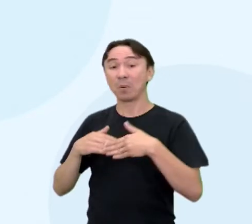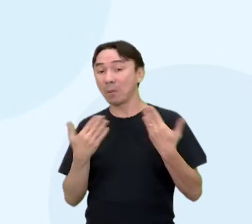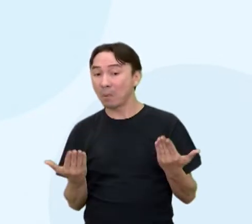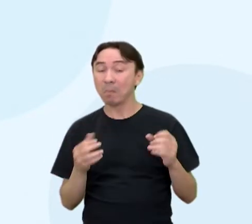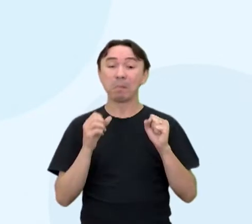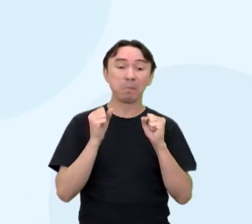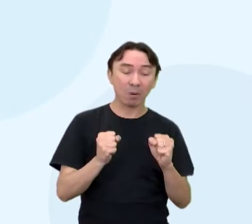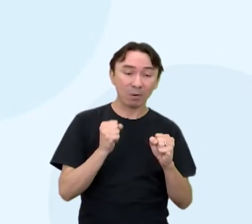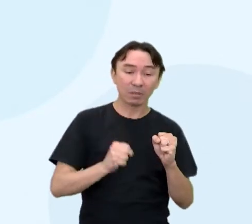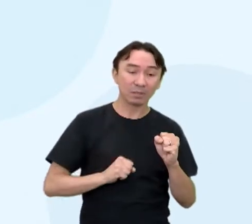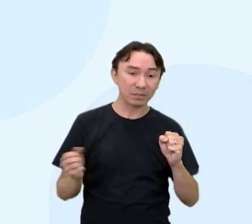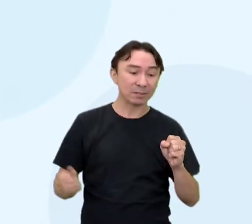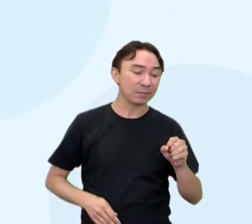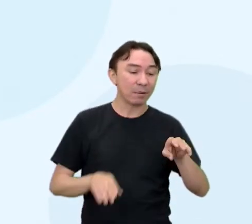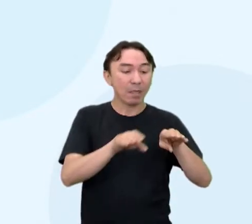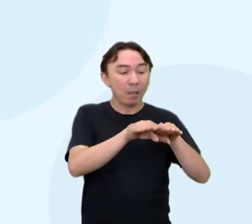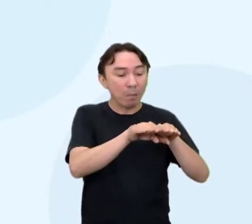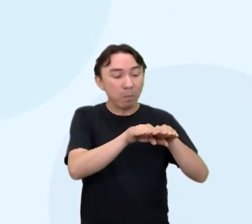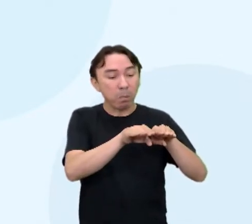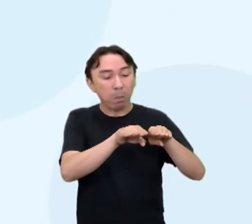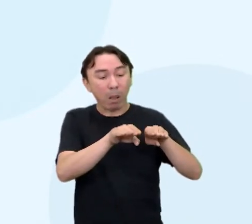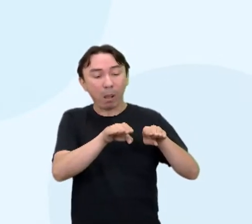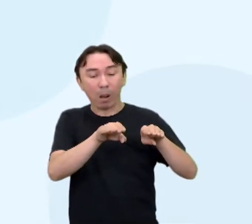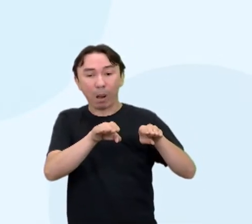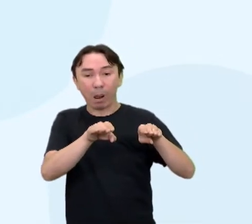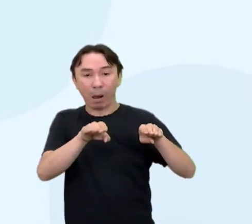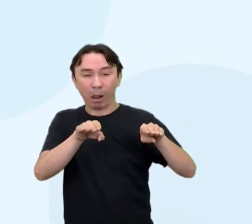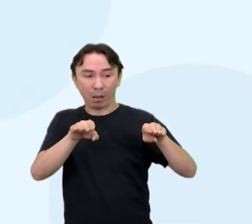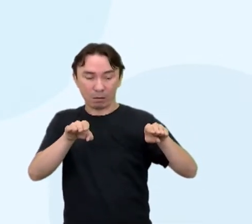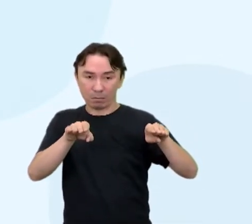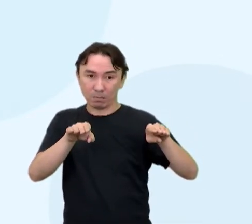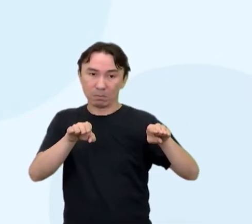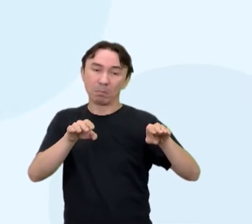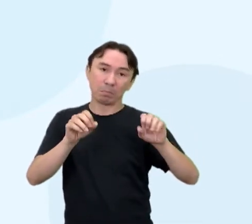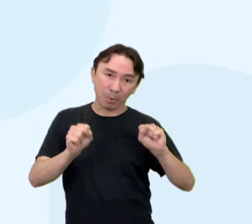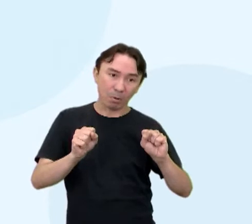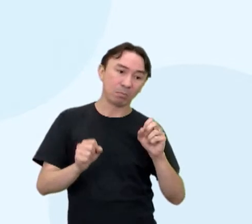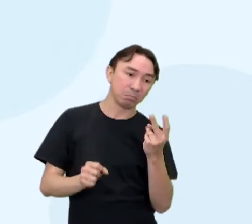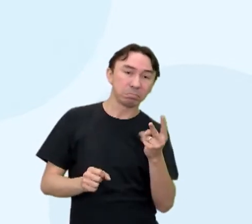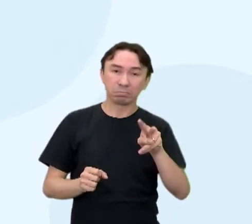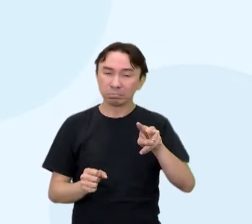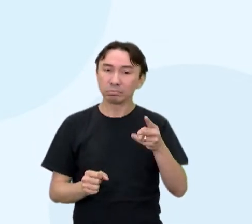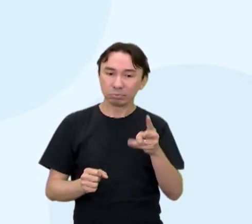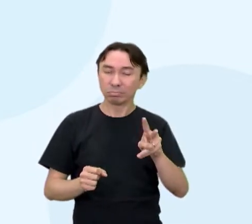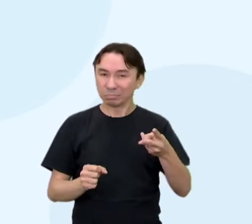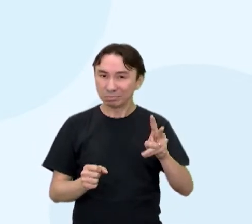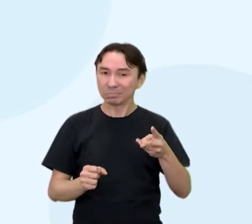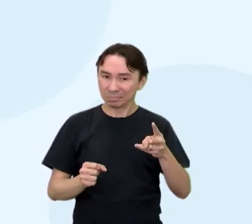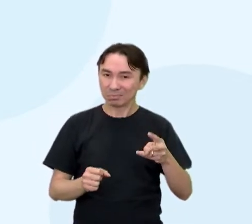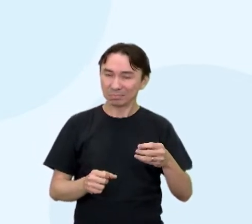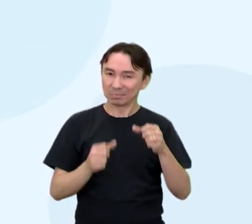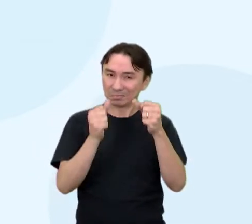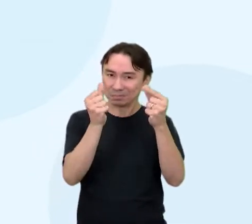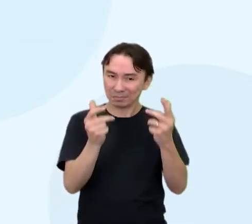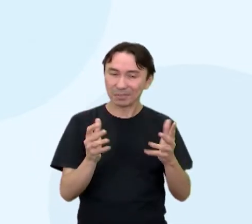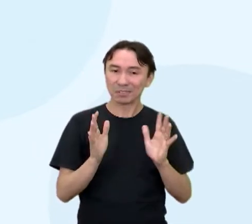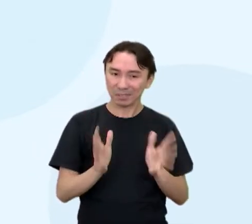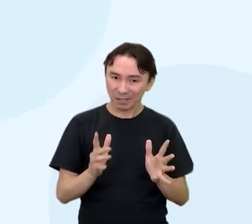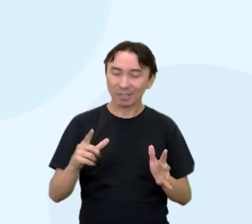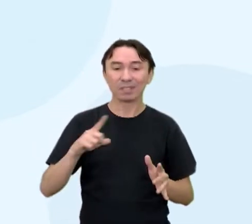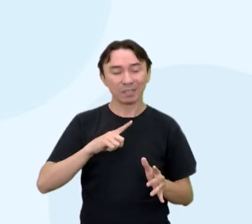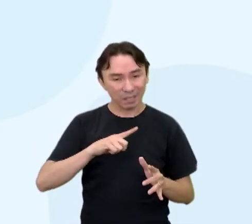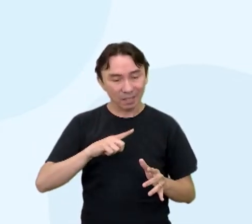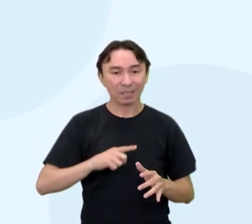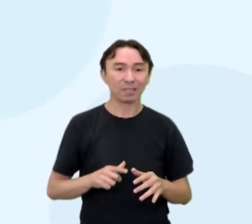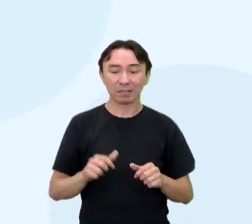ele é divergente, quando há o afastamento dessas placas, tá? Como dei o exemplo aí das dorsais que ocorre aí no Oceano Atlântico,